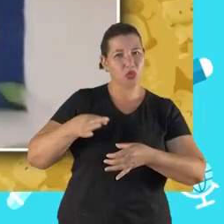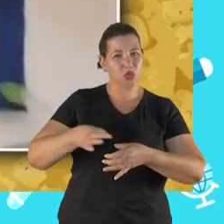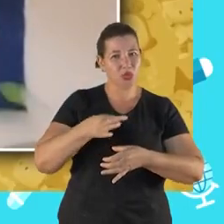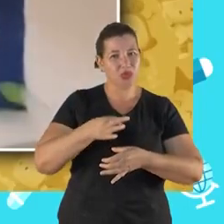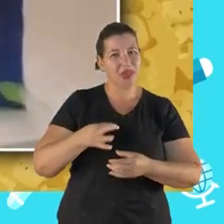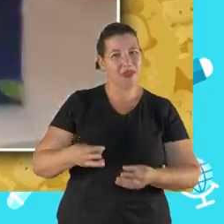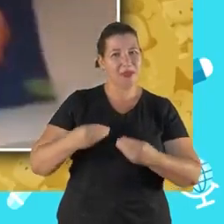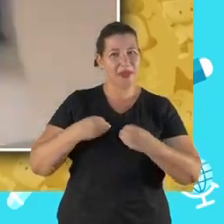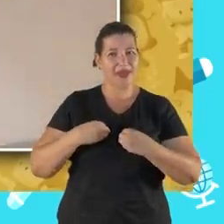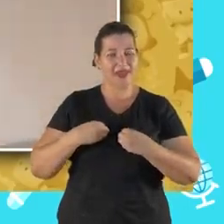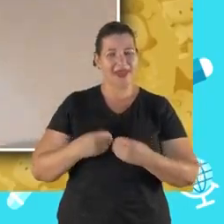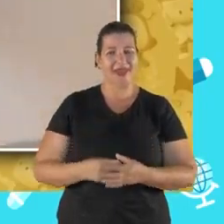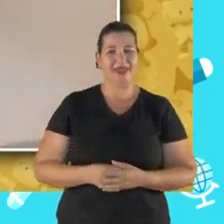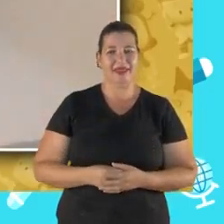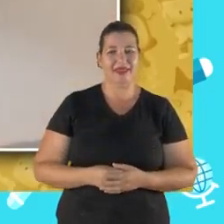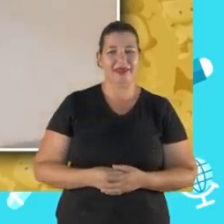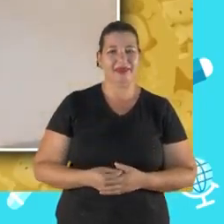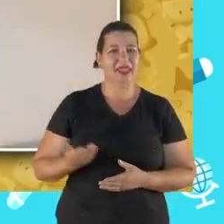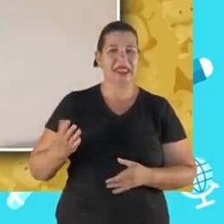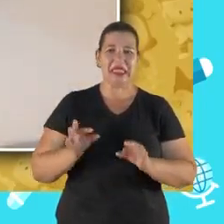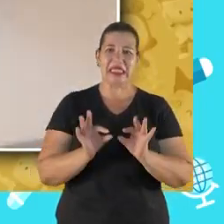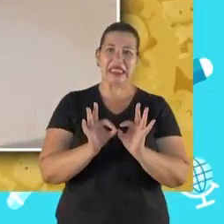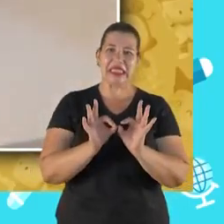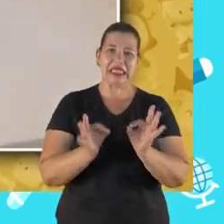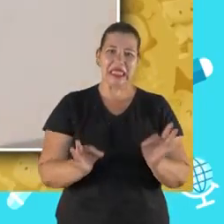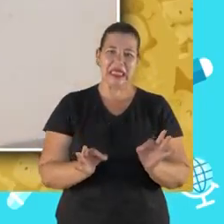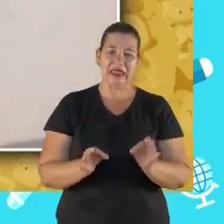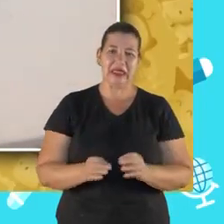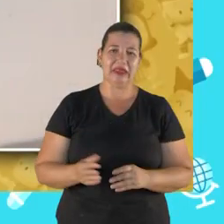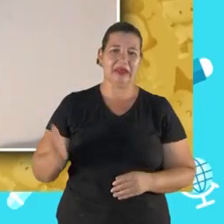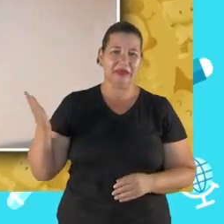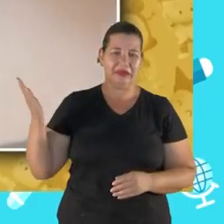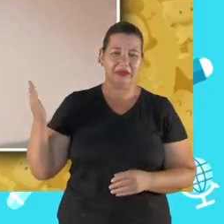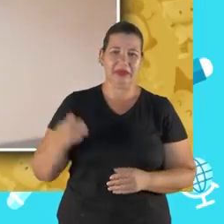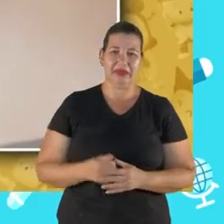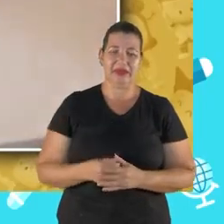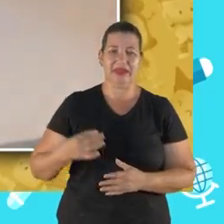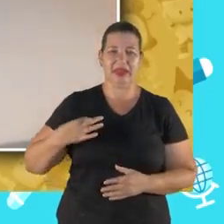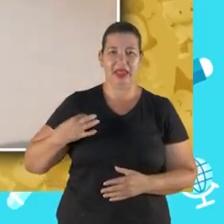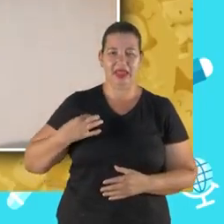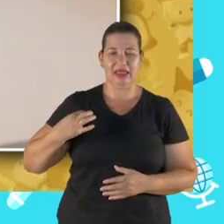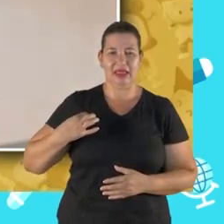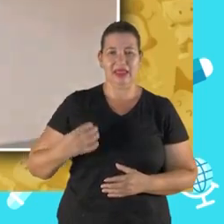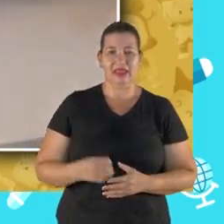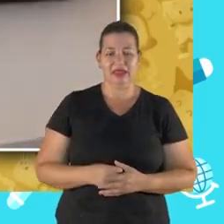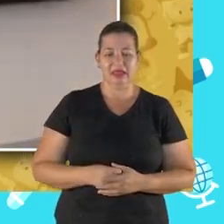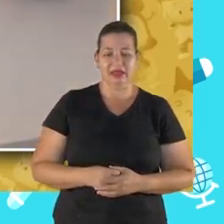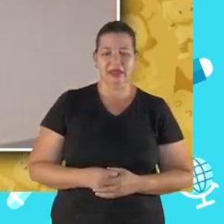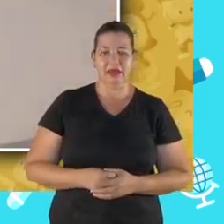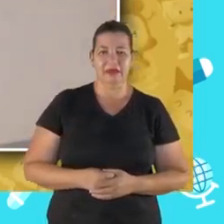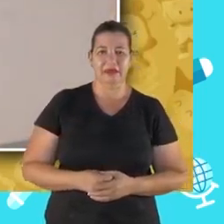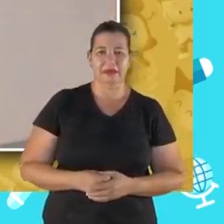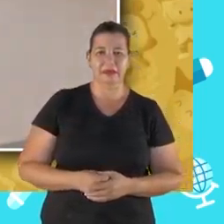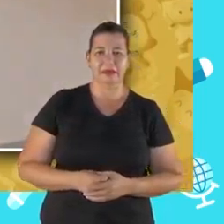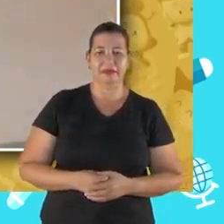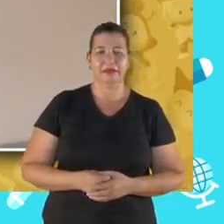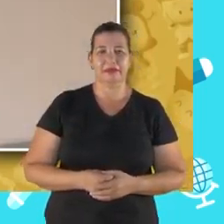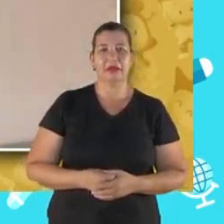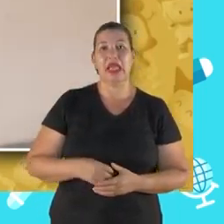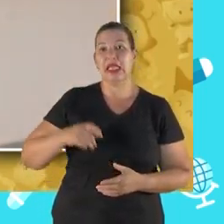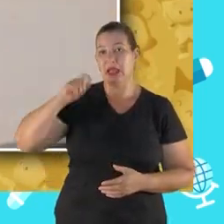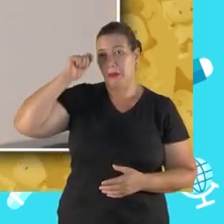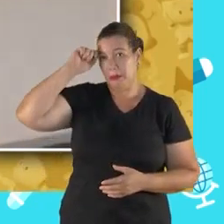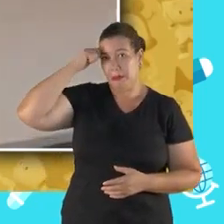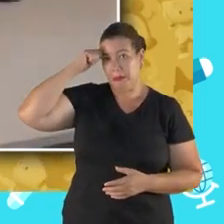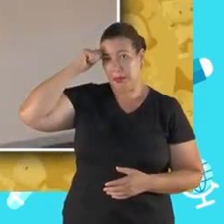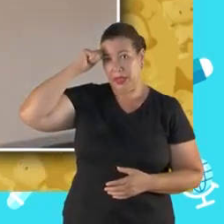sobraram das costuras dela. Ó, são chitas, esse pedaço de malha aqui, no tecido preto, porque